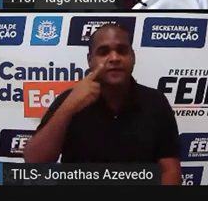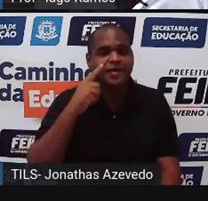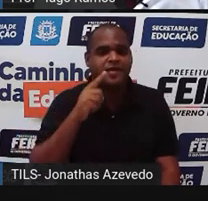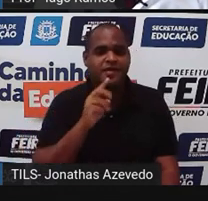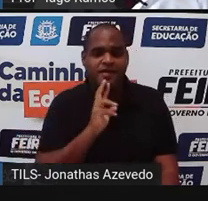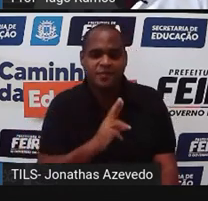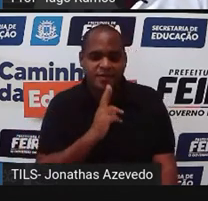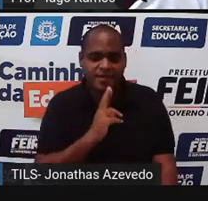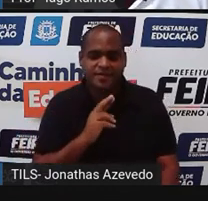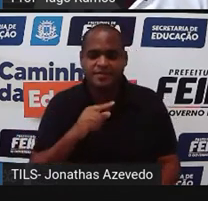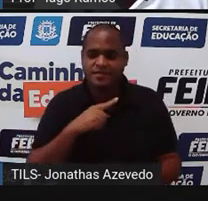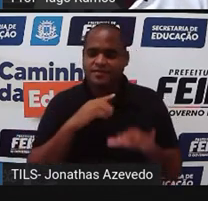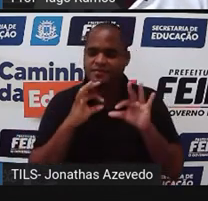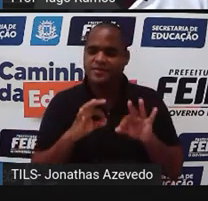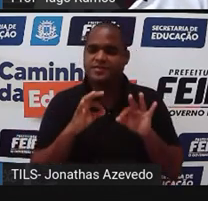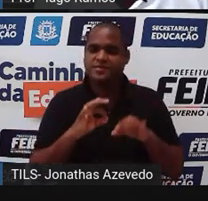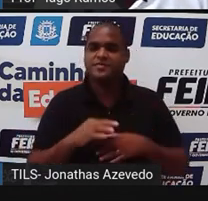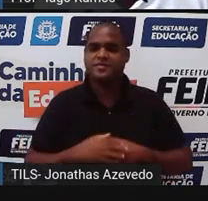grifar